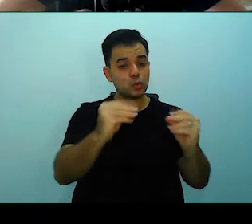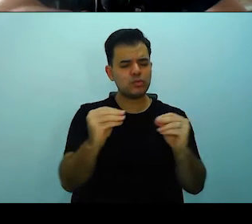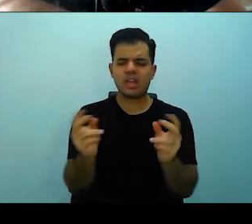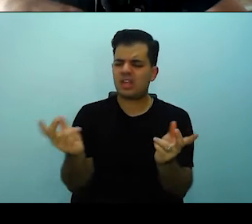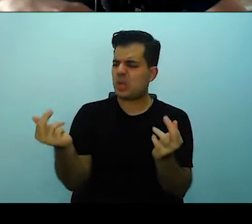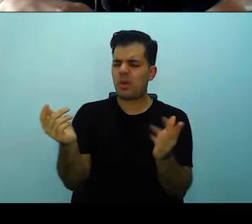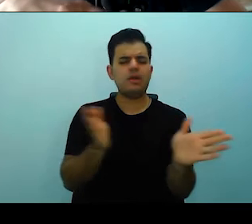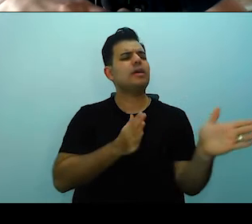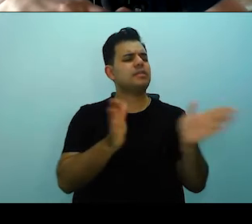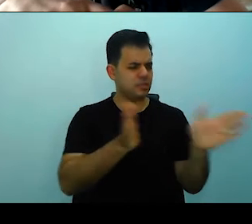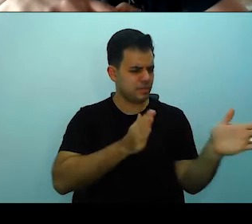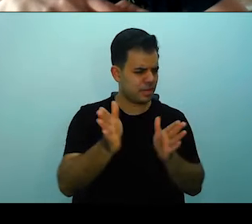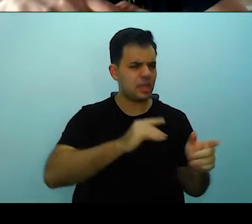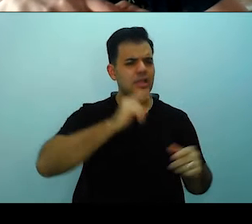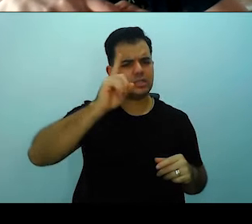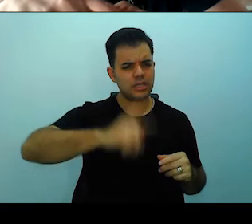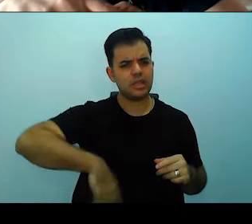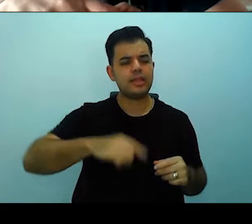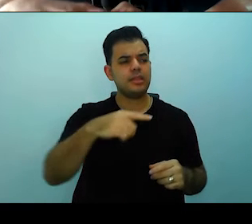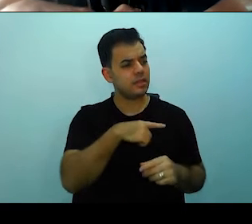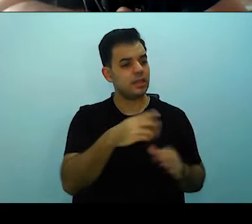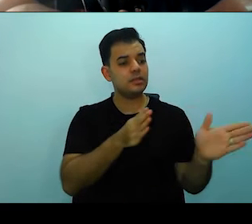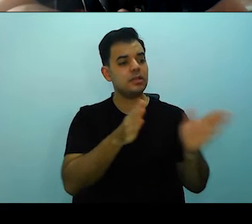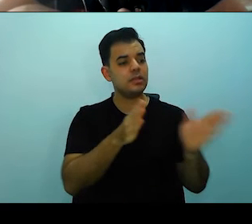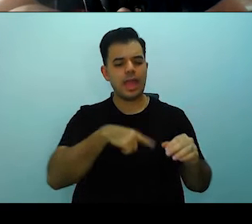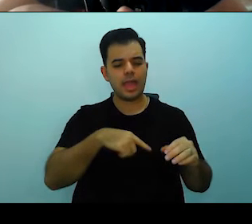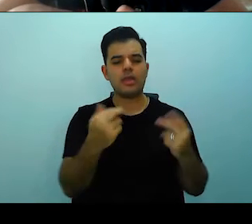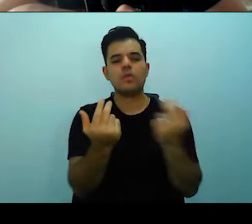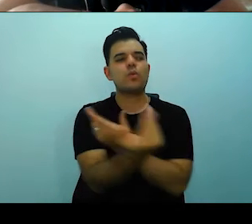de que a acessibilidade ela provê